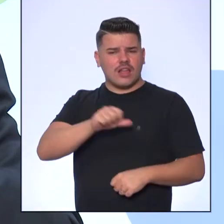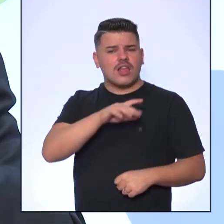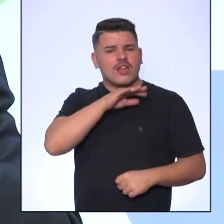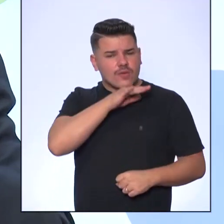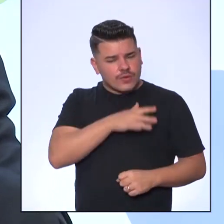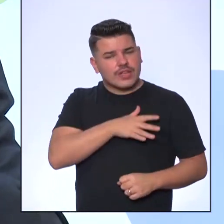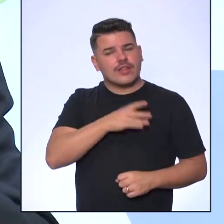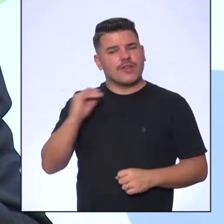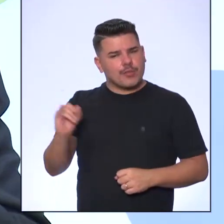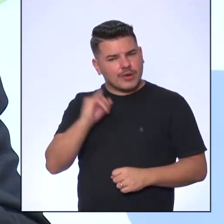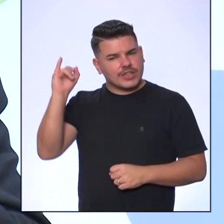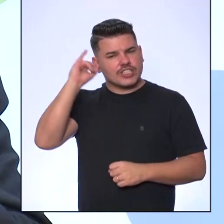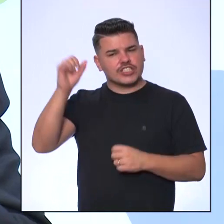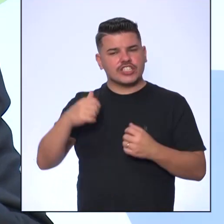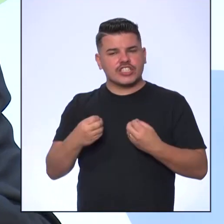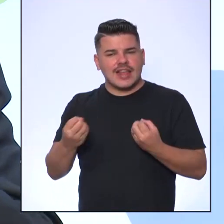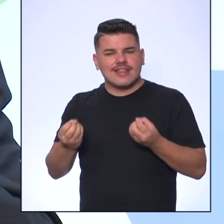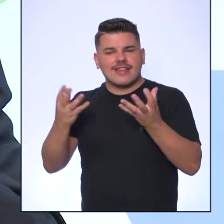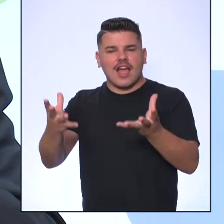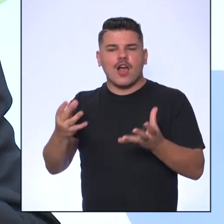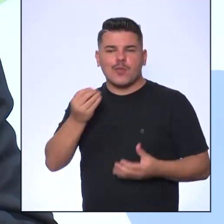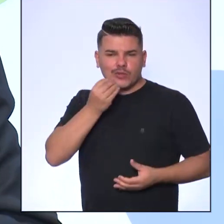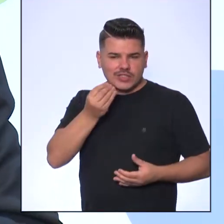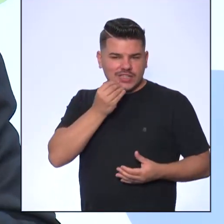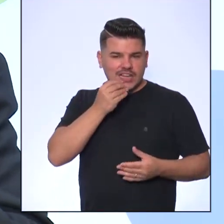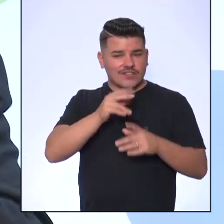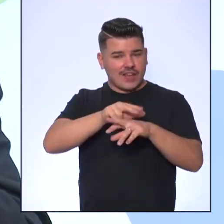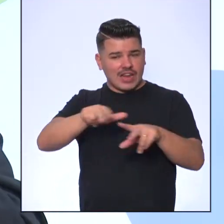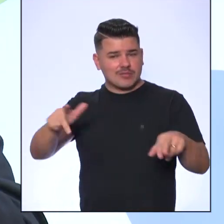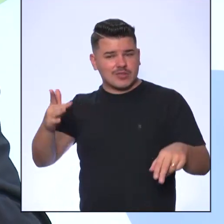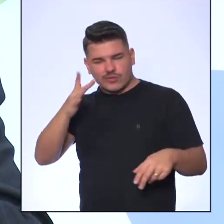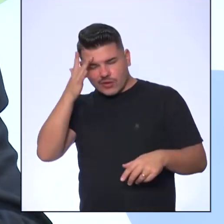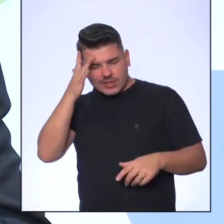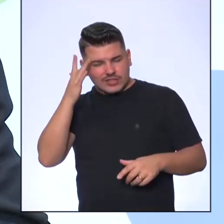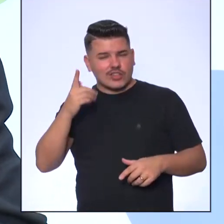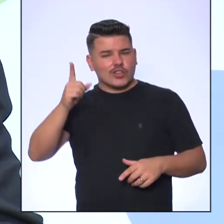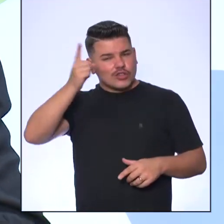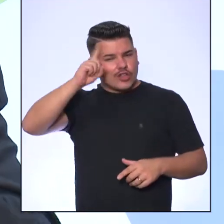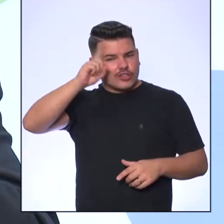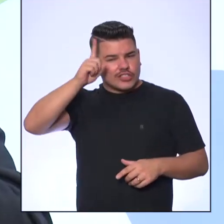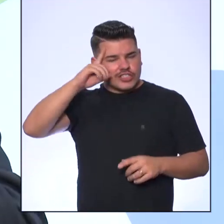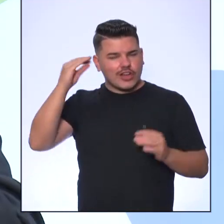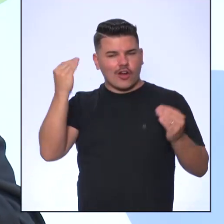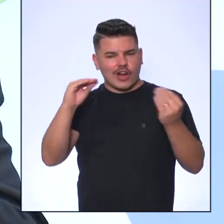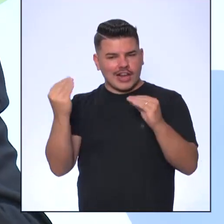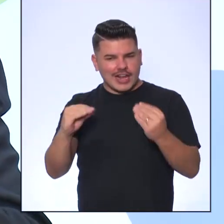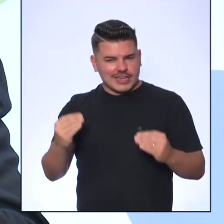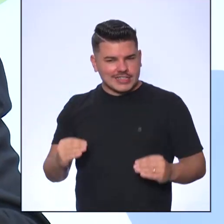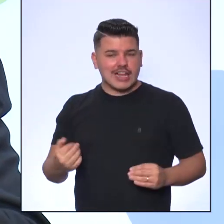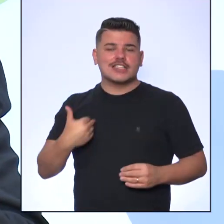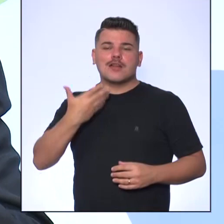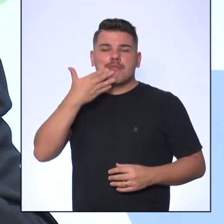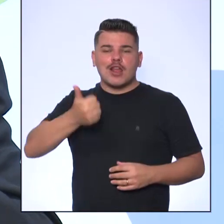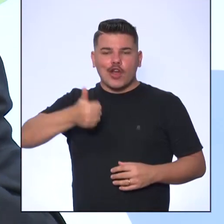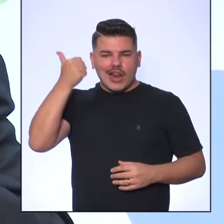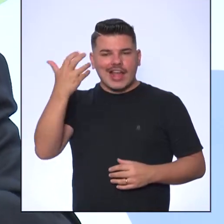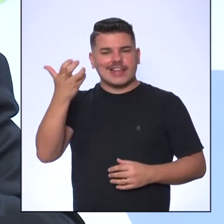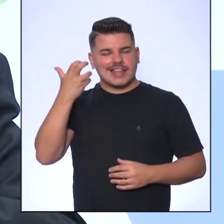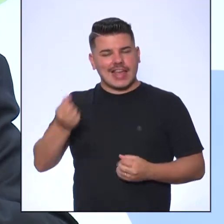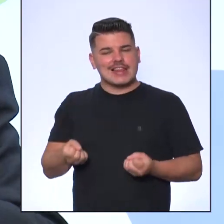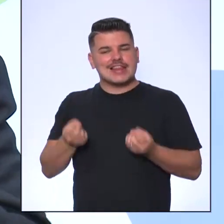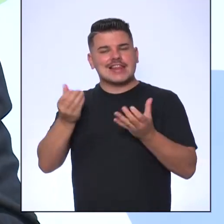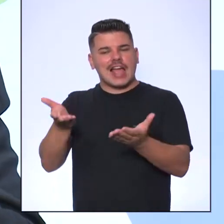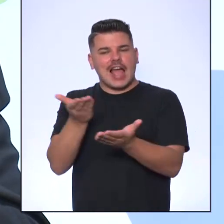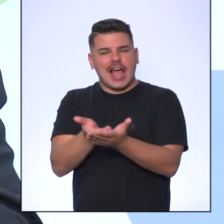de muitas formas nesse momento. Criar uma rotina, a gente está tentando melhorar, está tentando trazer aulas cada